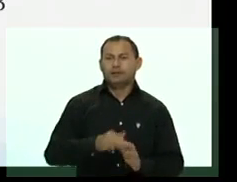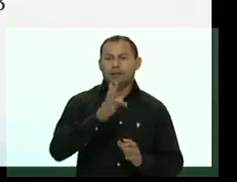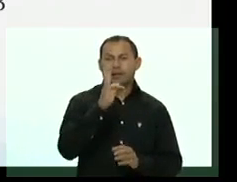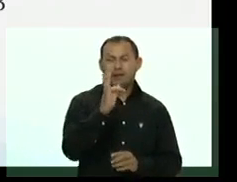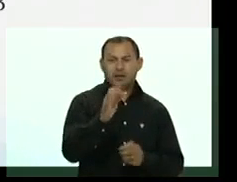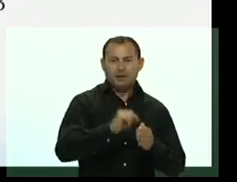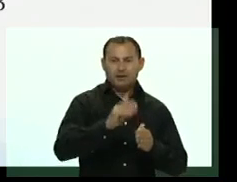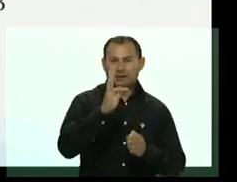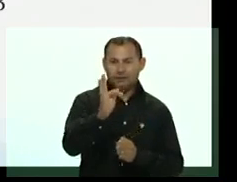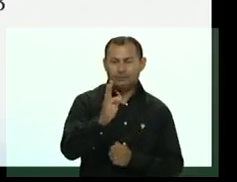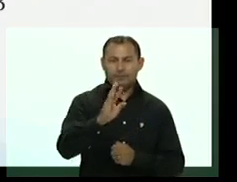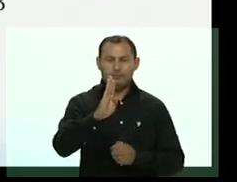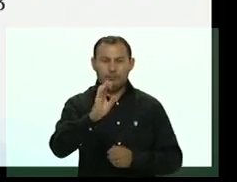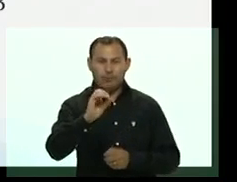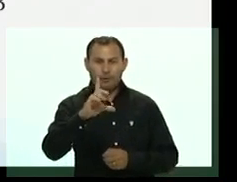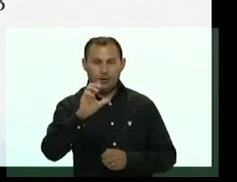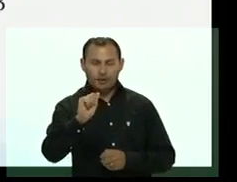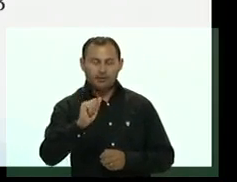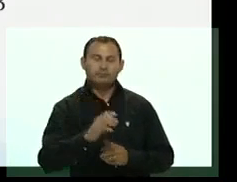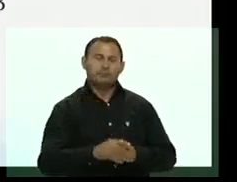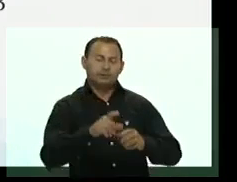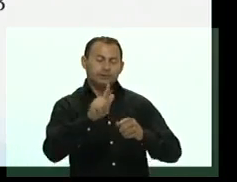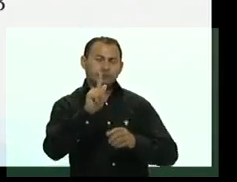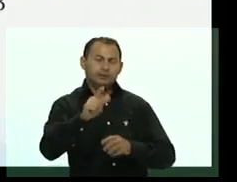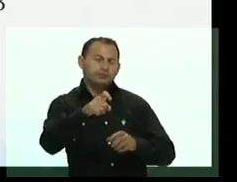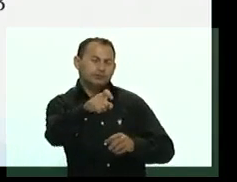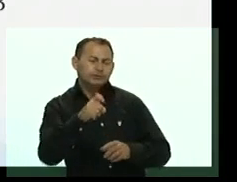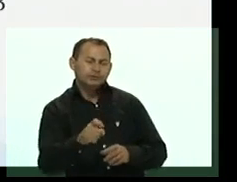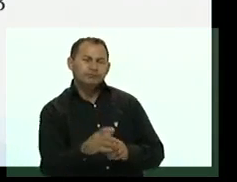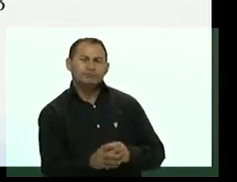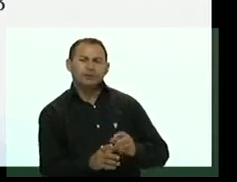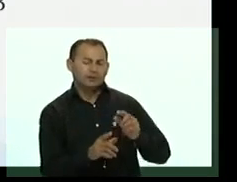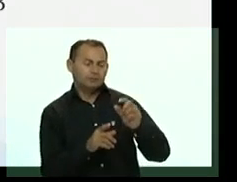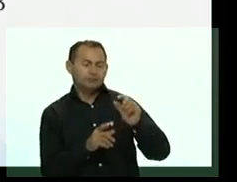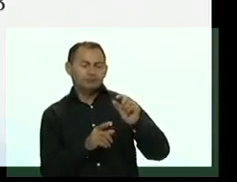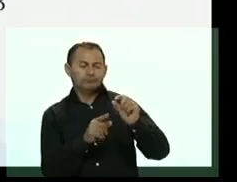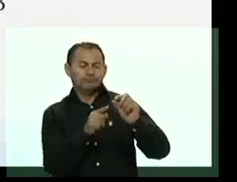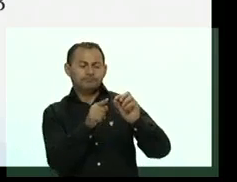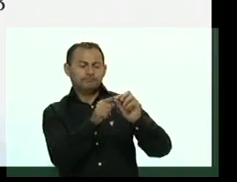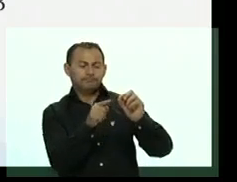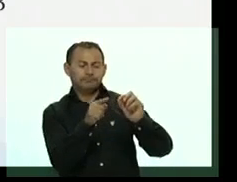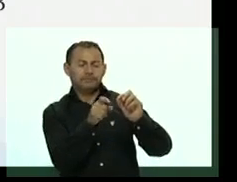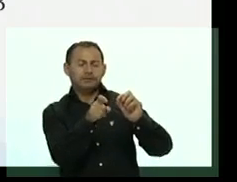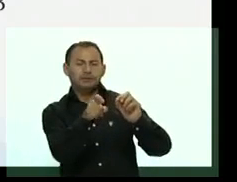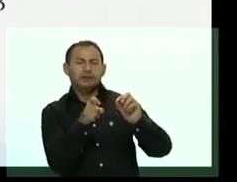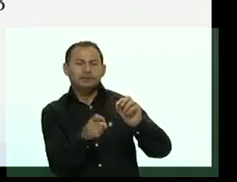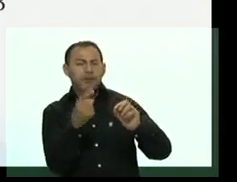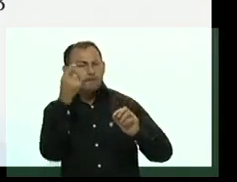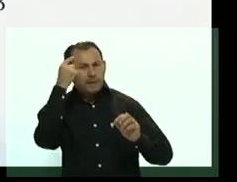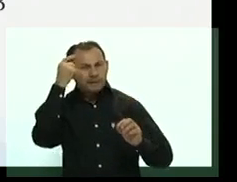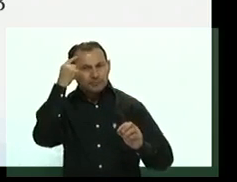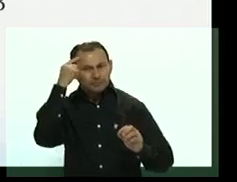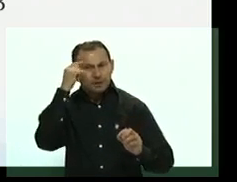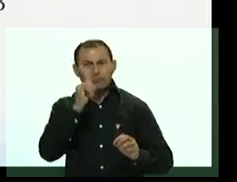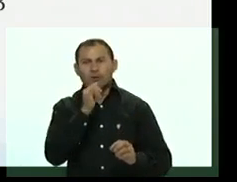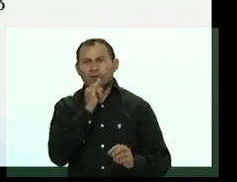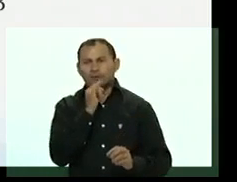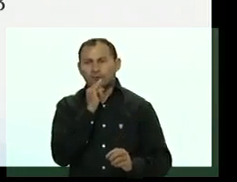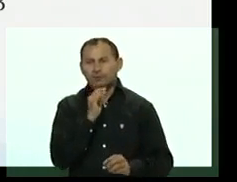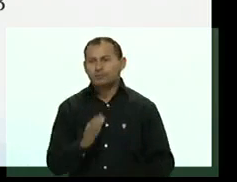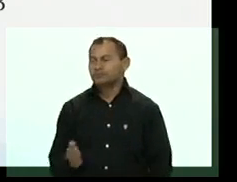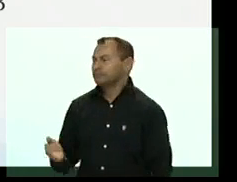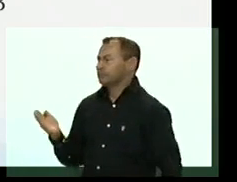f bola de g de x. O que quer dizer isso? Vamos imaginar o seguinte, eu vou pegar um exemplo